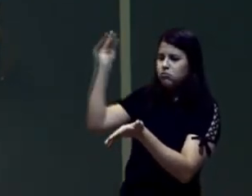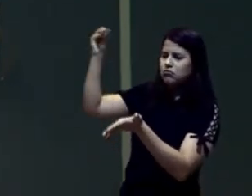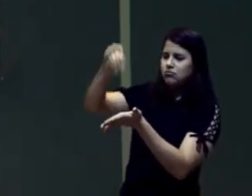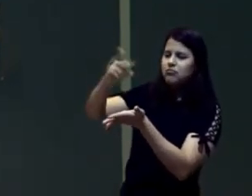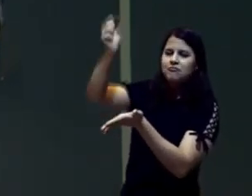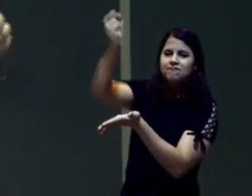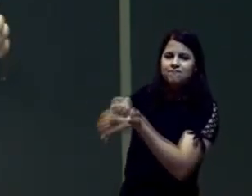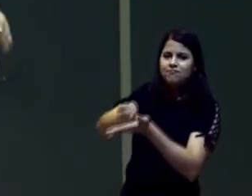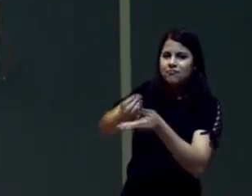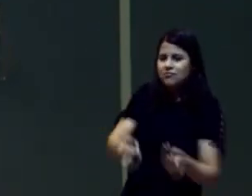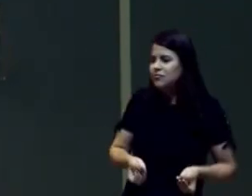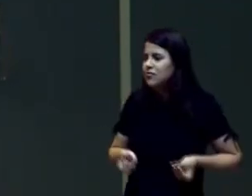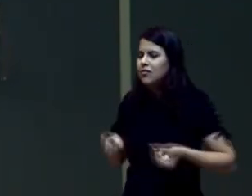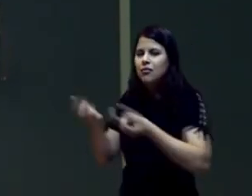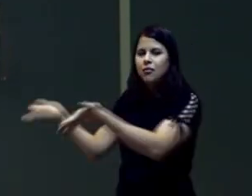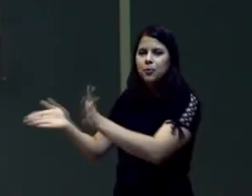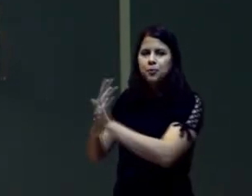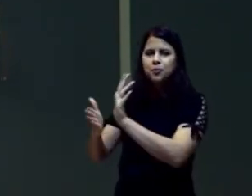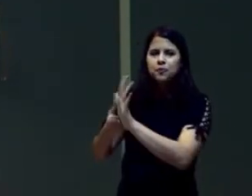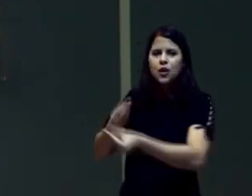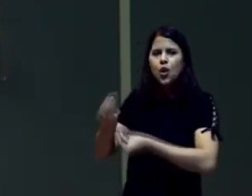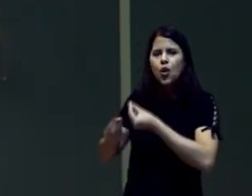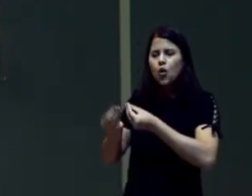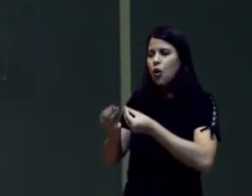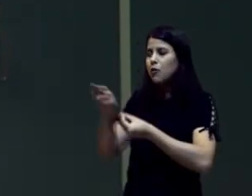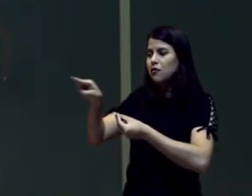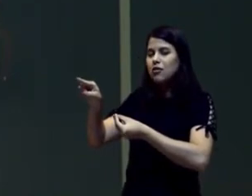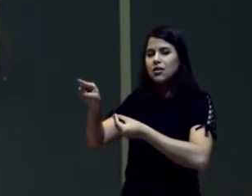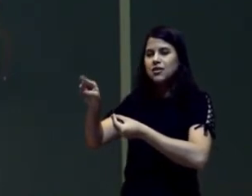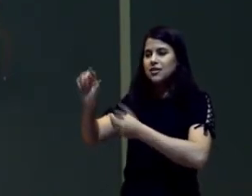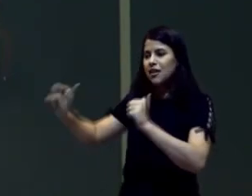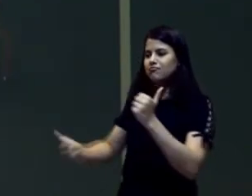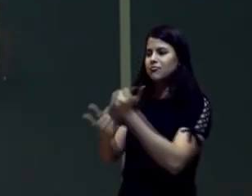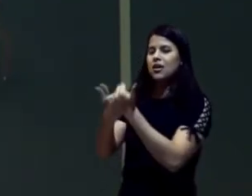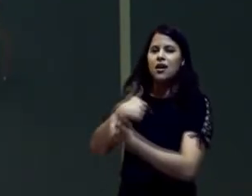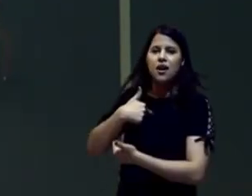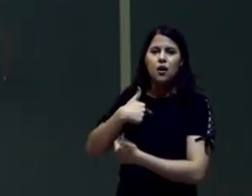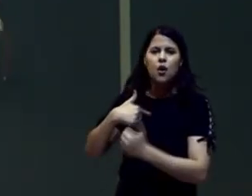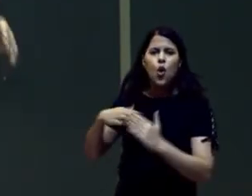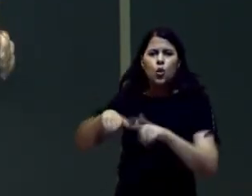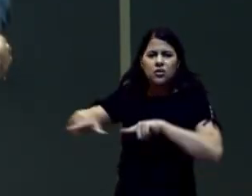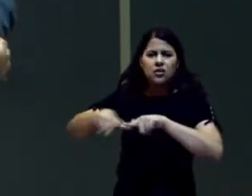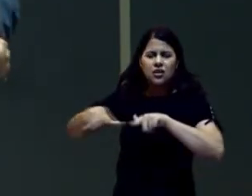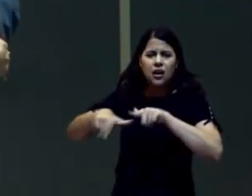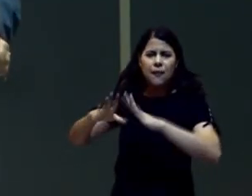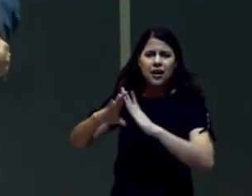te entrego a minha proposta de transição, de sucessão. Porque a obra não pode parar.